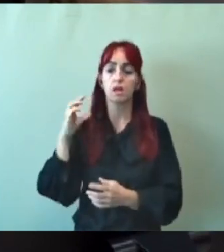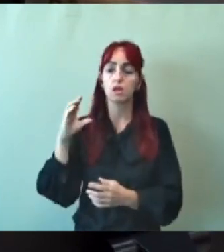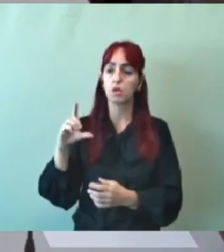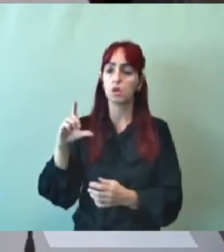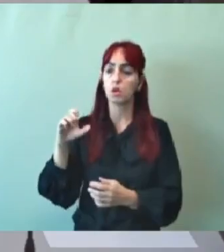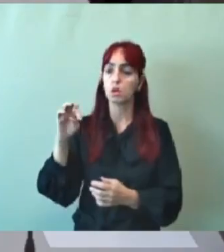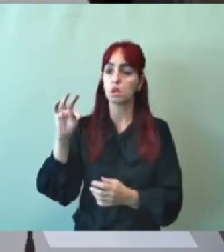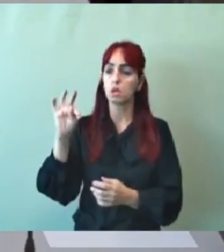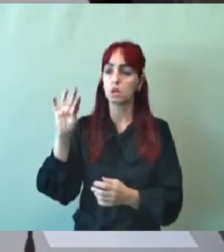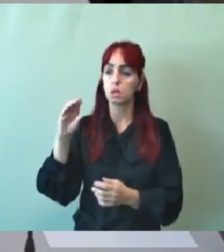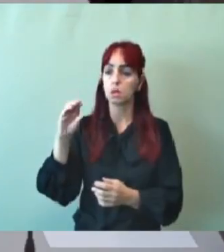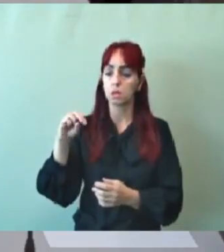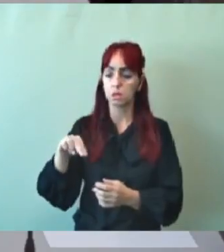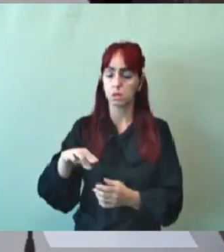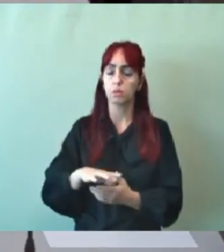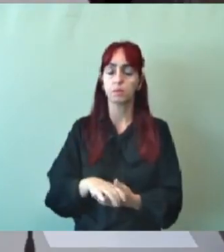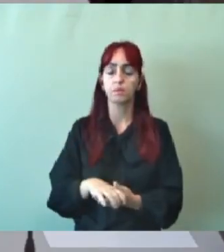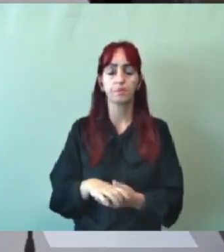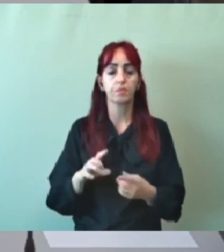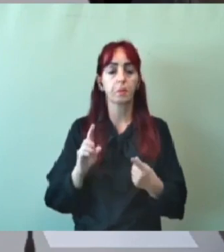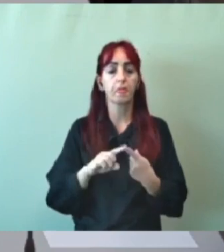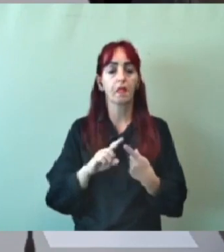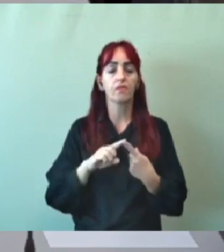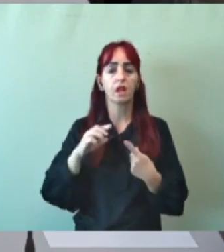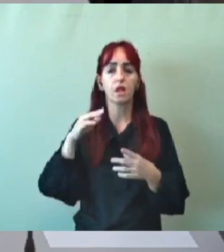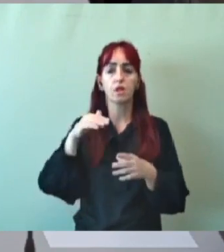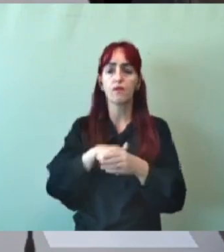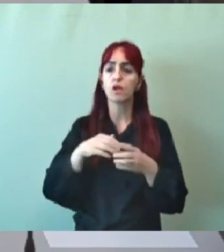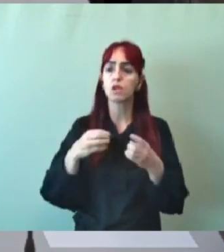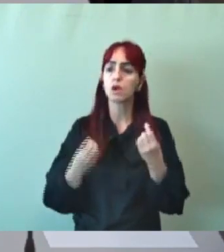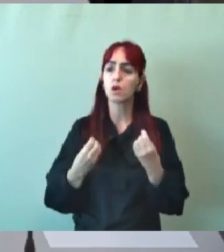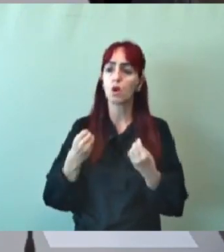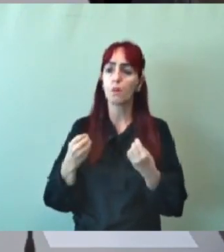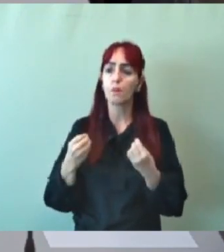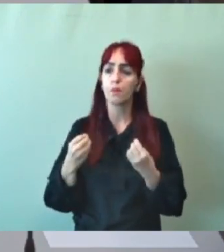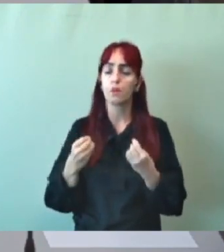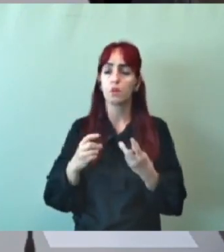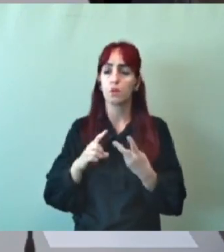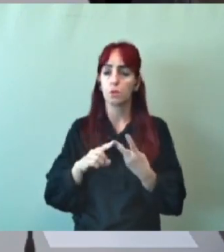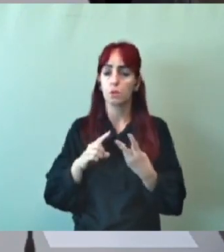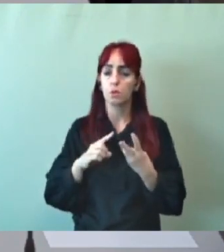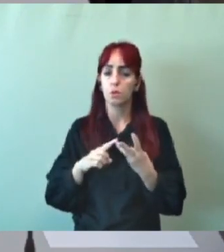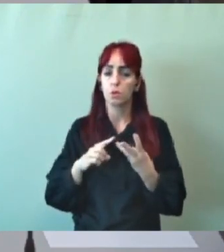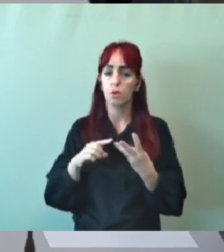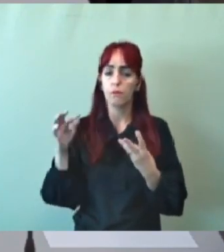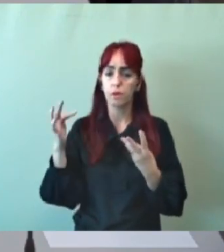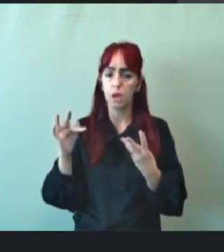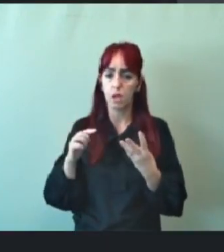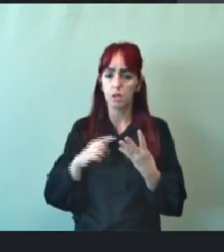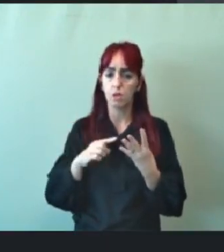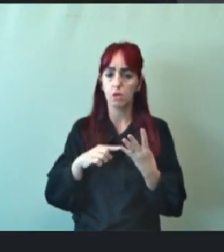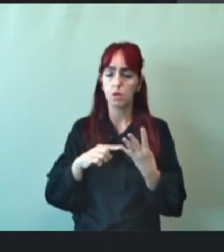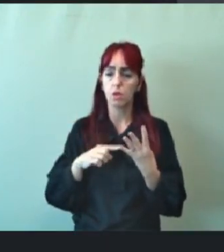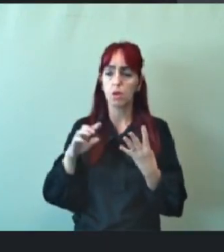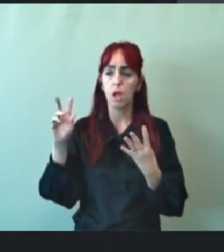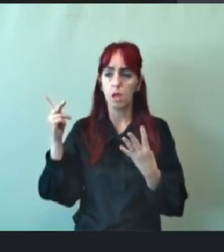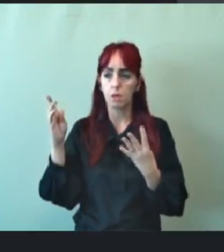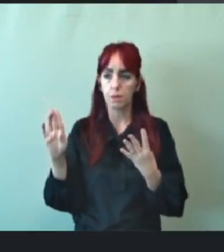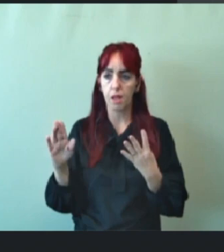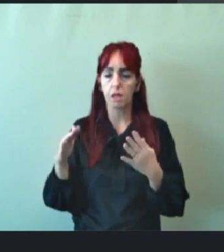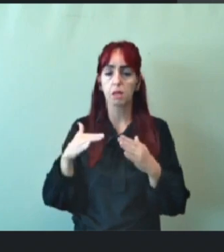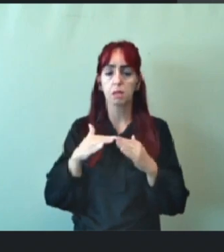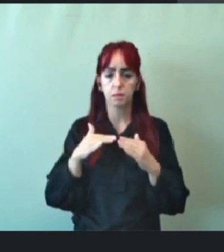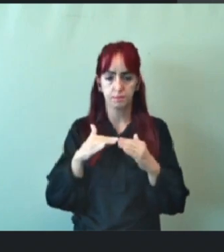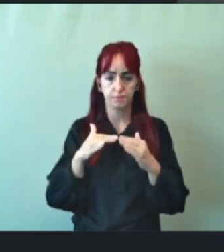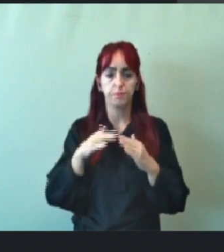vereador Braulio Lara. De acordo. Vereador Miltinho. De acordo. Vereador Fernando Luiz. De acordo. Vereador Henrique Braga. De